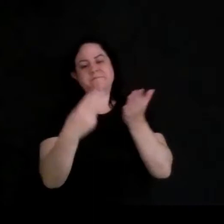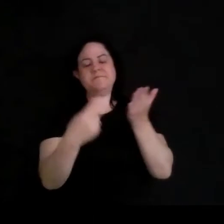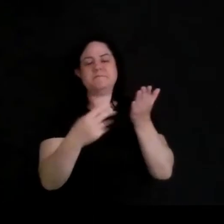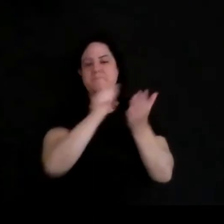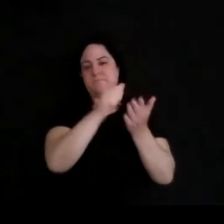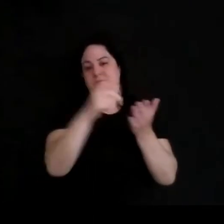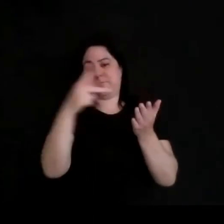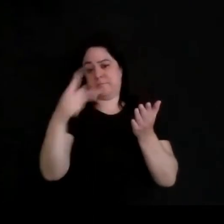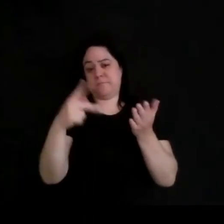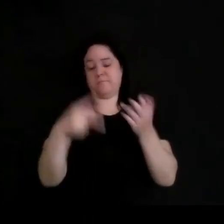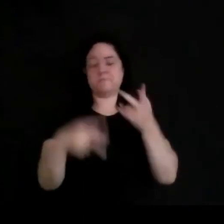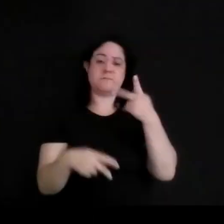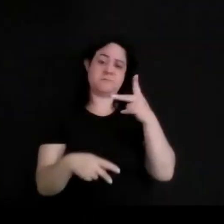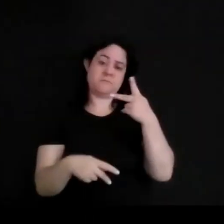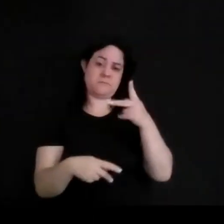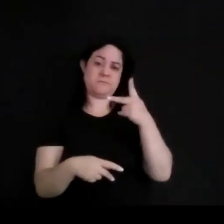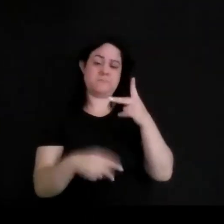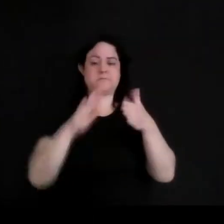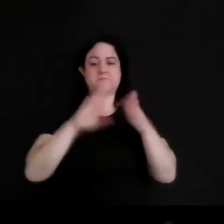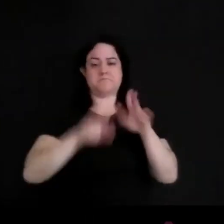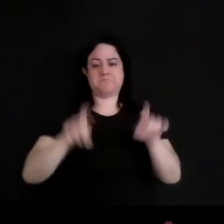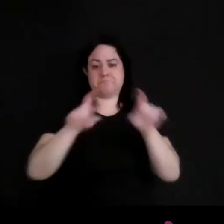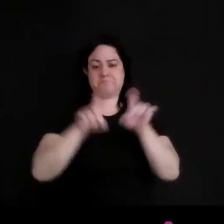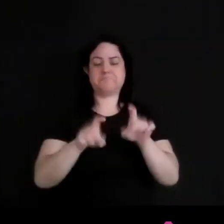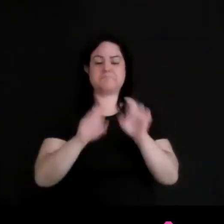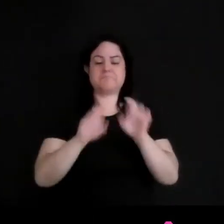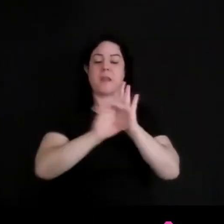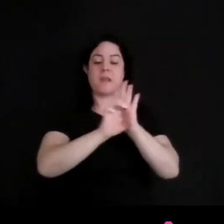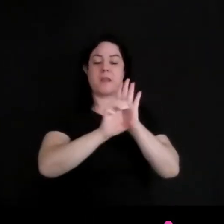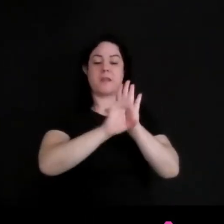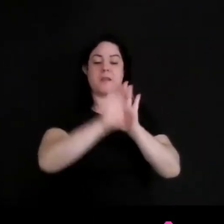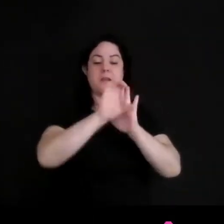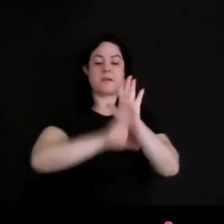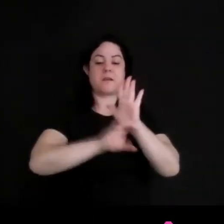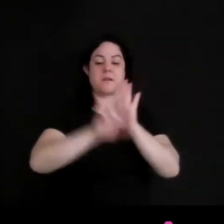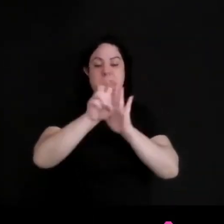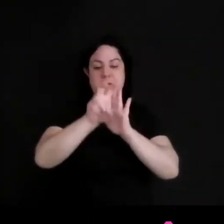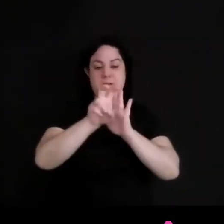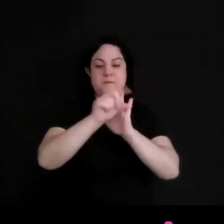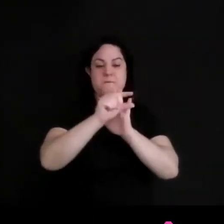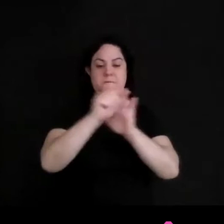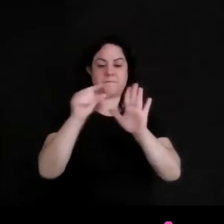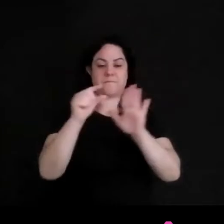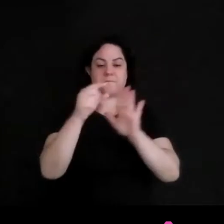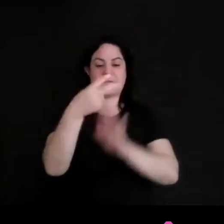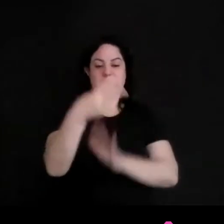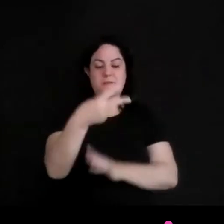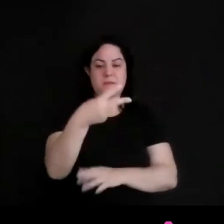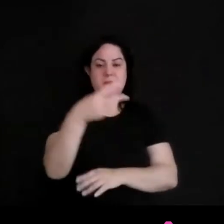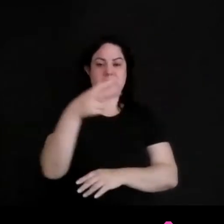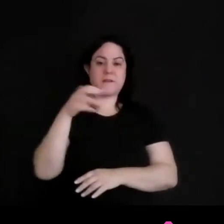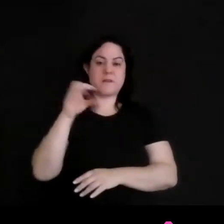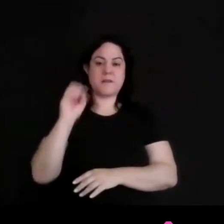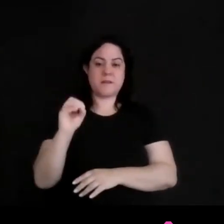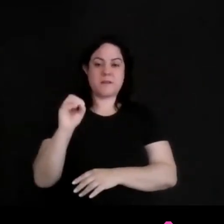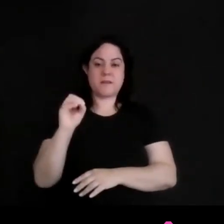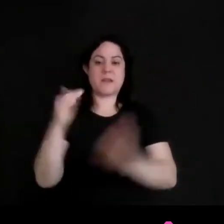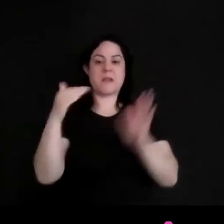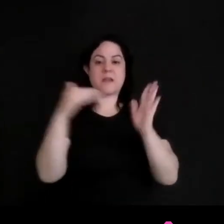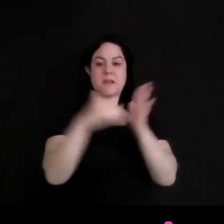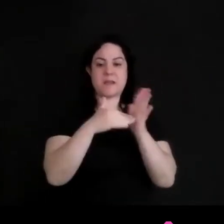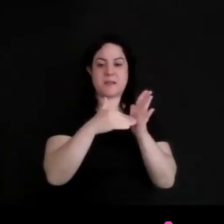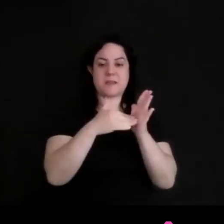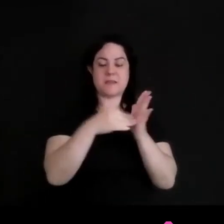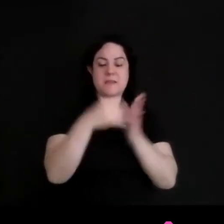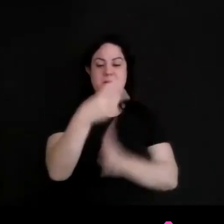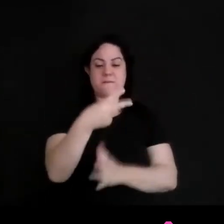seu computador, e vamos ler juntos. Êxodo, capítulo 5, do versículo 20 até o versículo